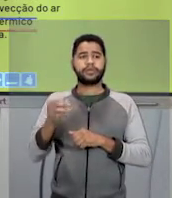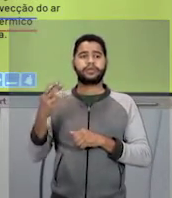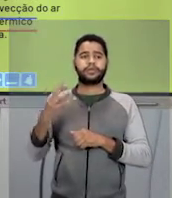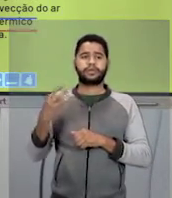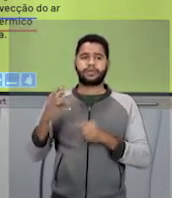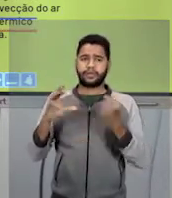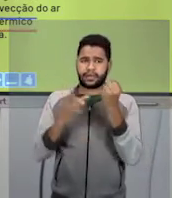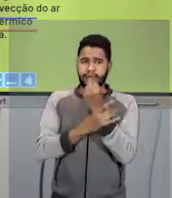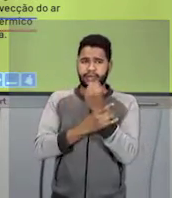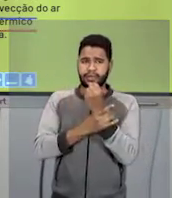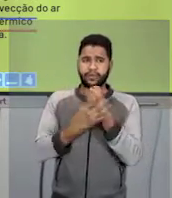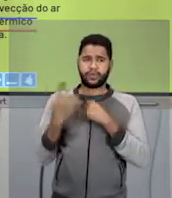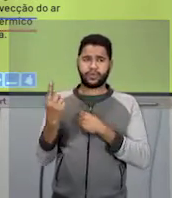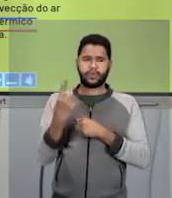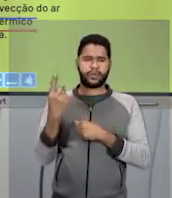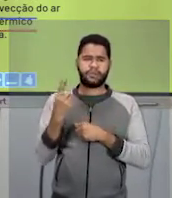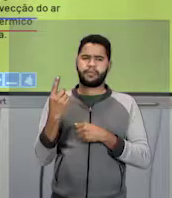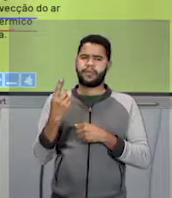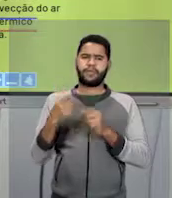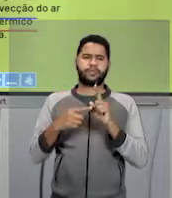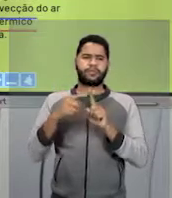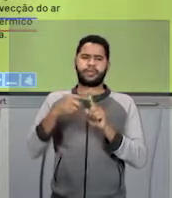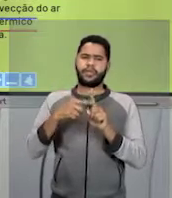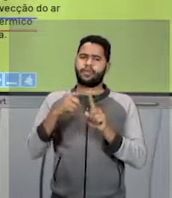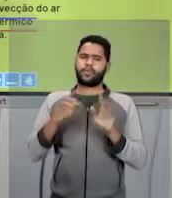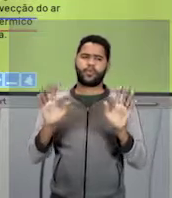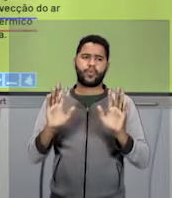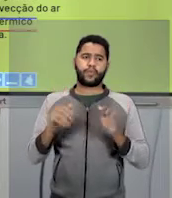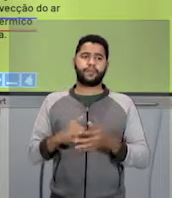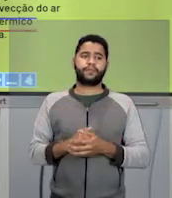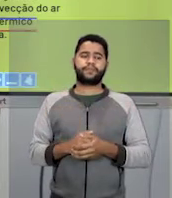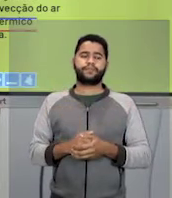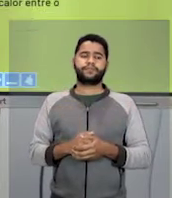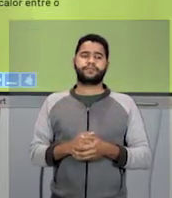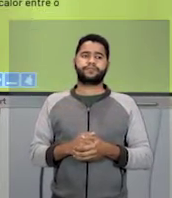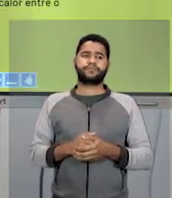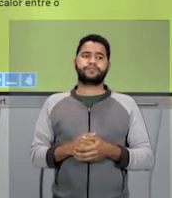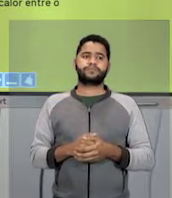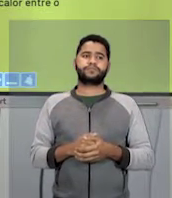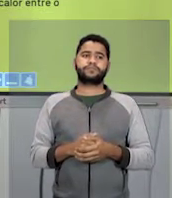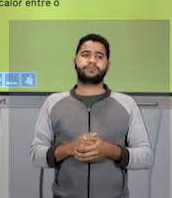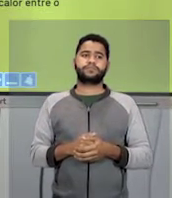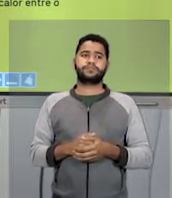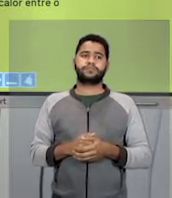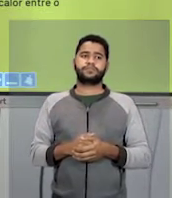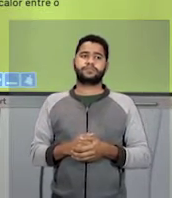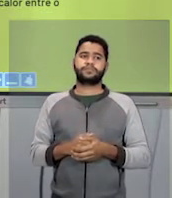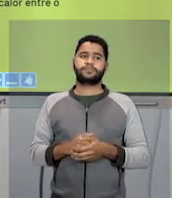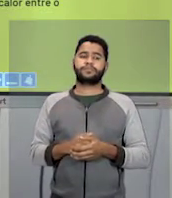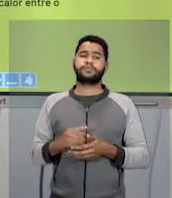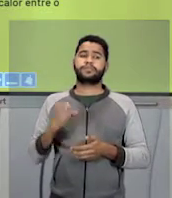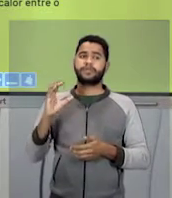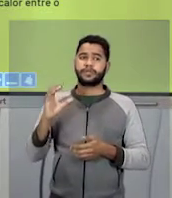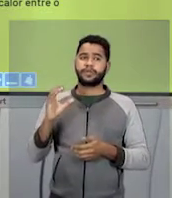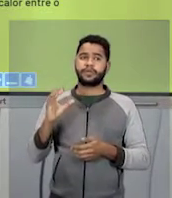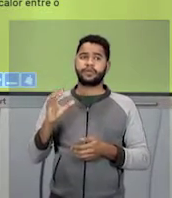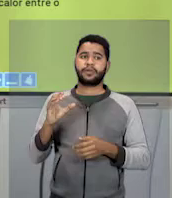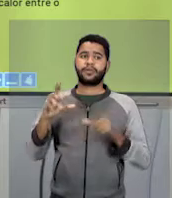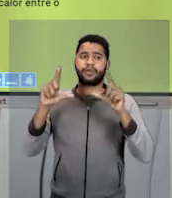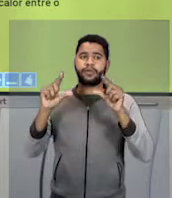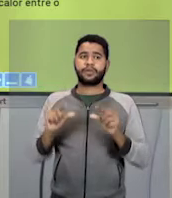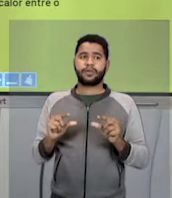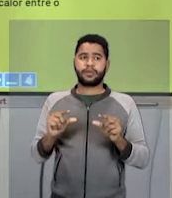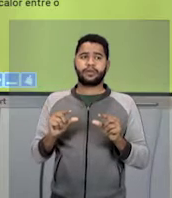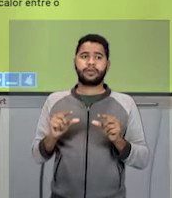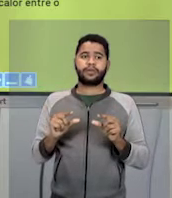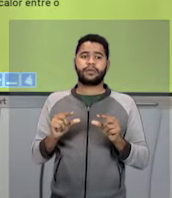terceira, garantir o isolamento térmico, também não é isso. Então, também está errada. Na terceira, reduzir o